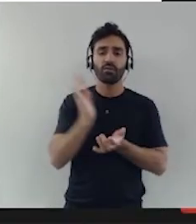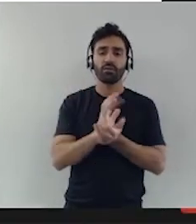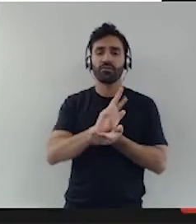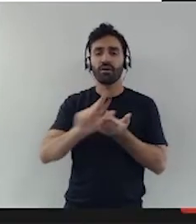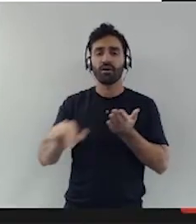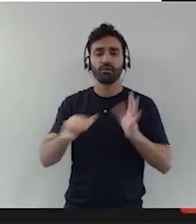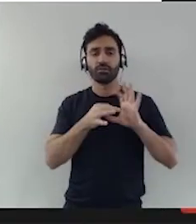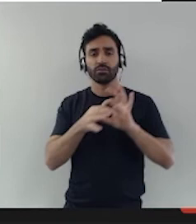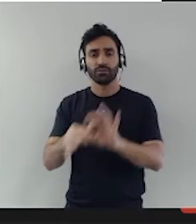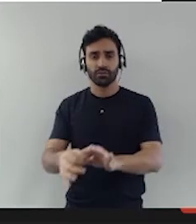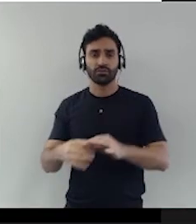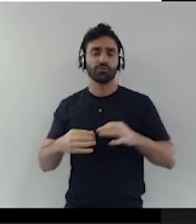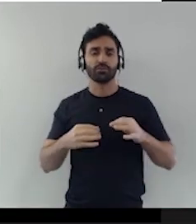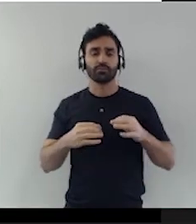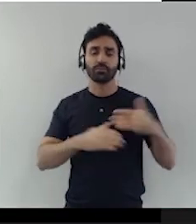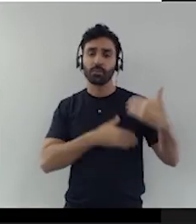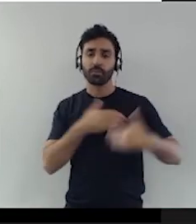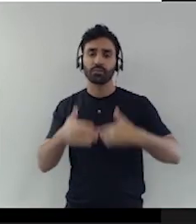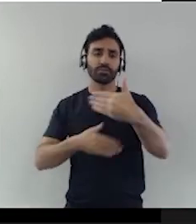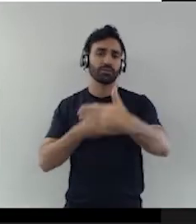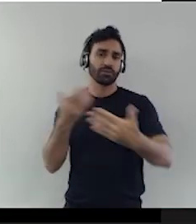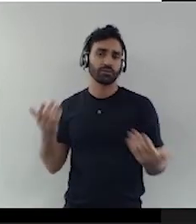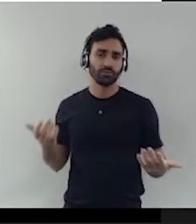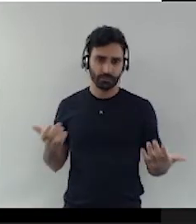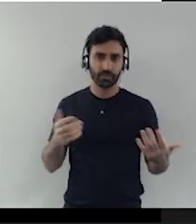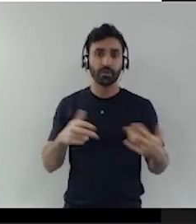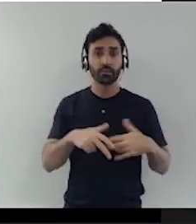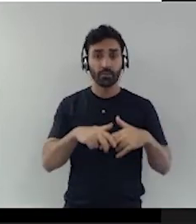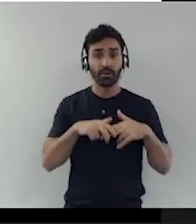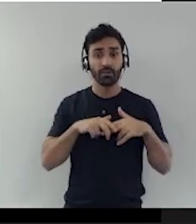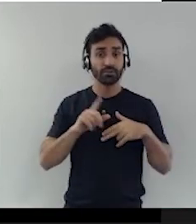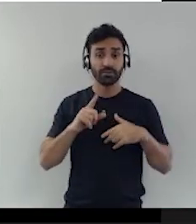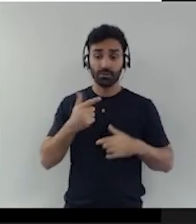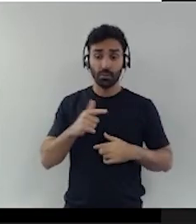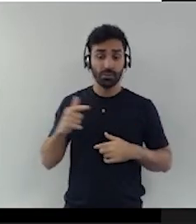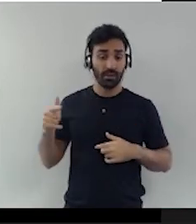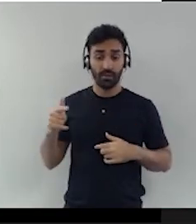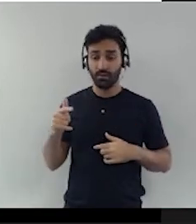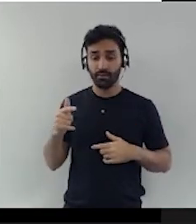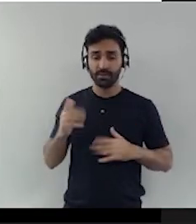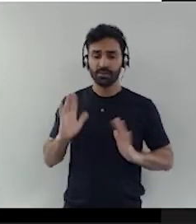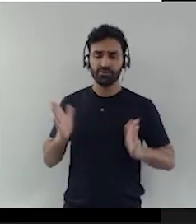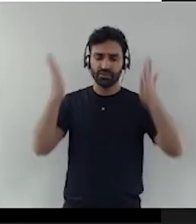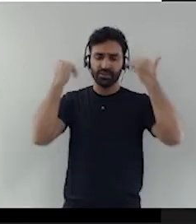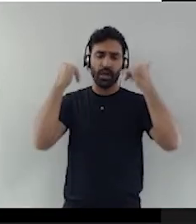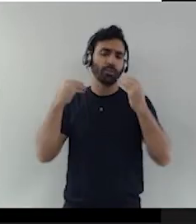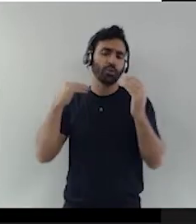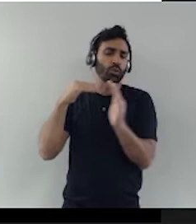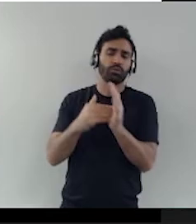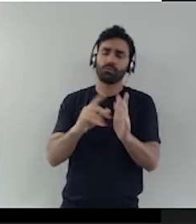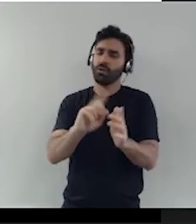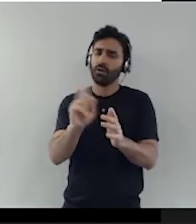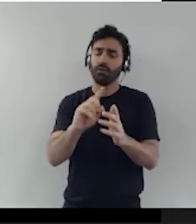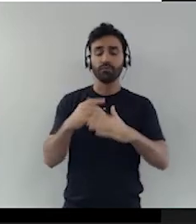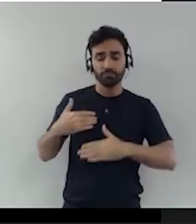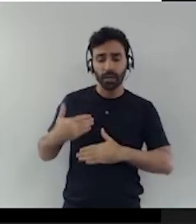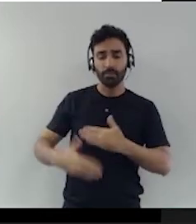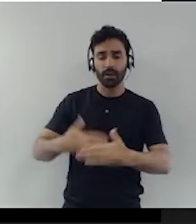é o processo bayesiano, quer dizer, as partes aprendem ao longo do cenário de negociação desses